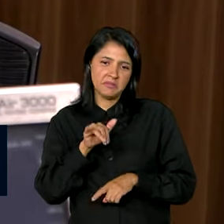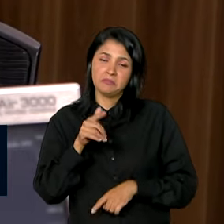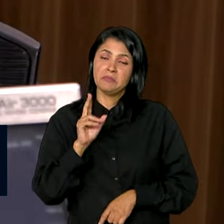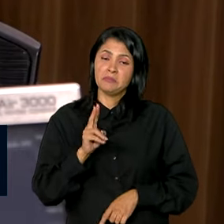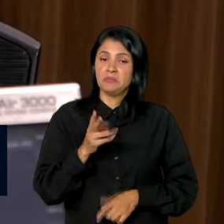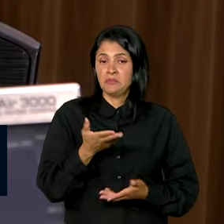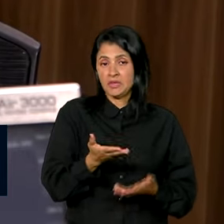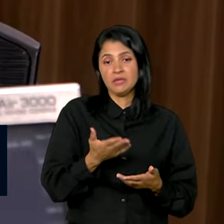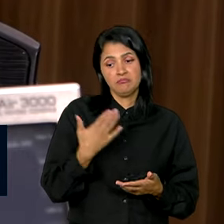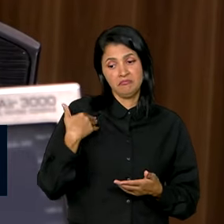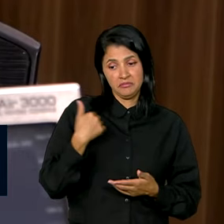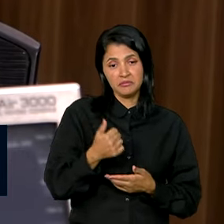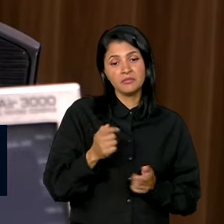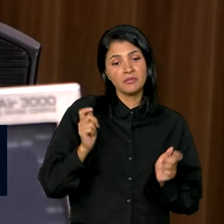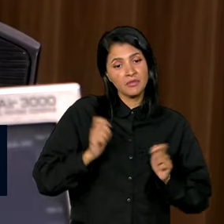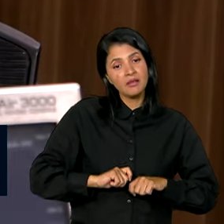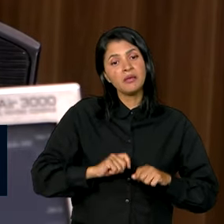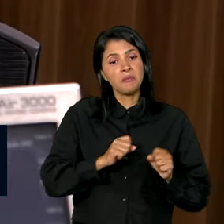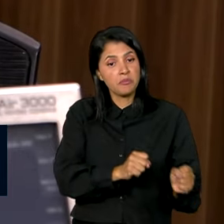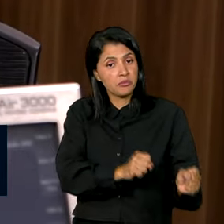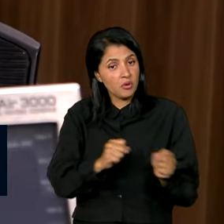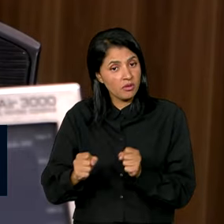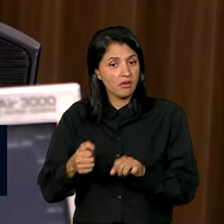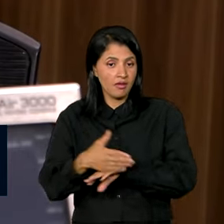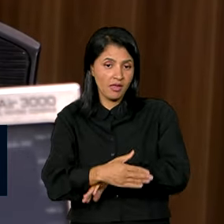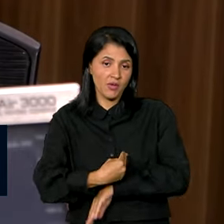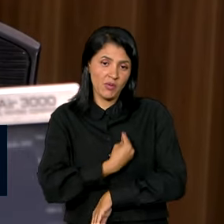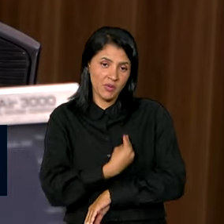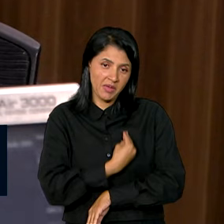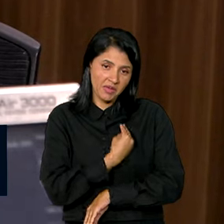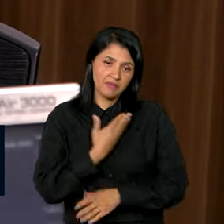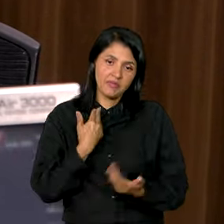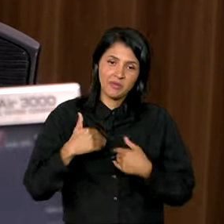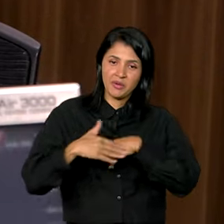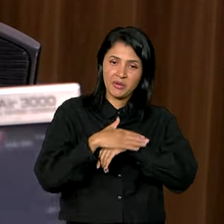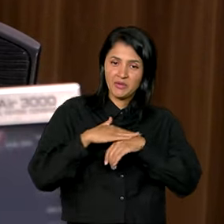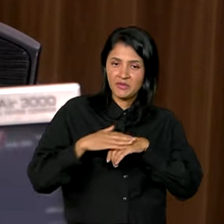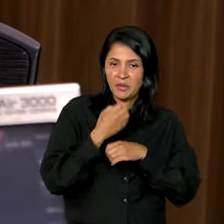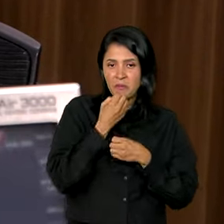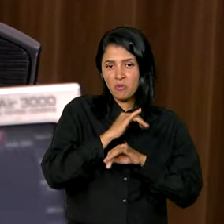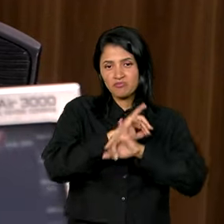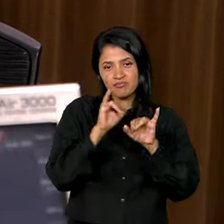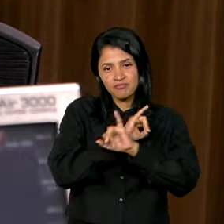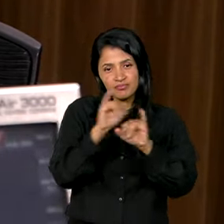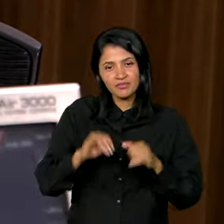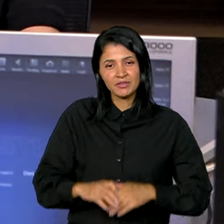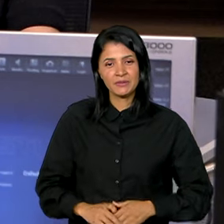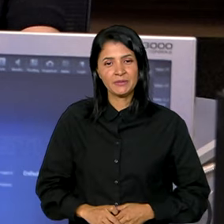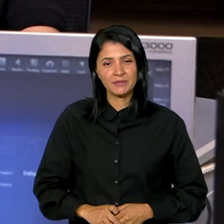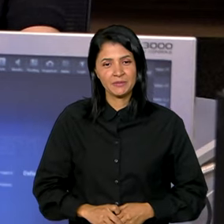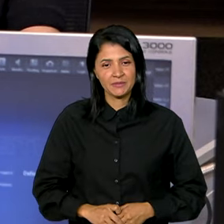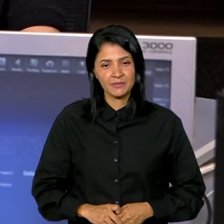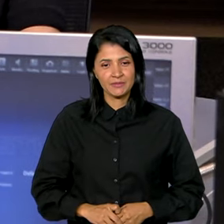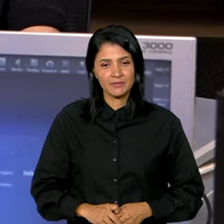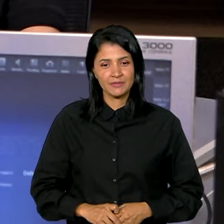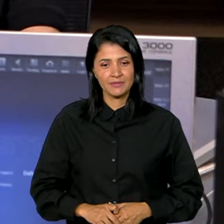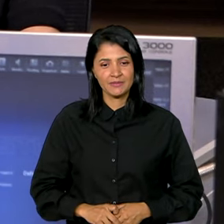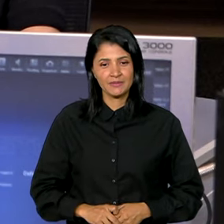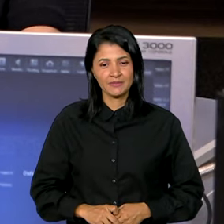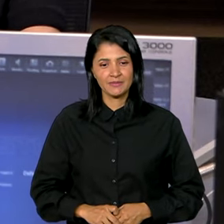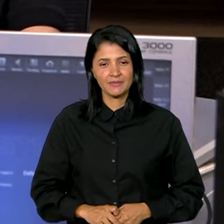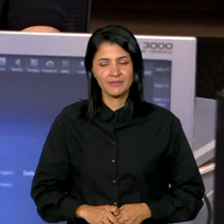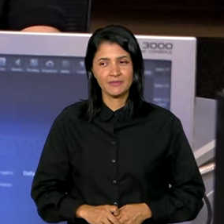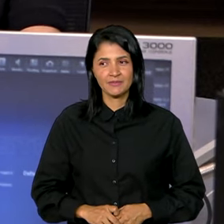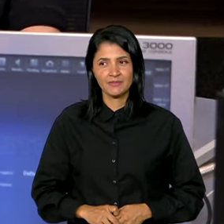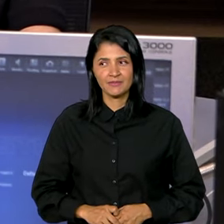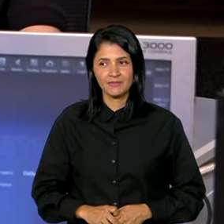vocês quiserem e puderem, estarei aqui a postos para a gente poder fazer bons anúncios.